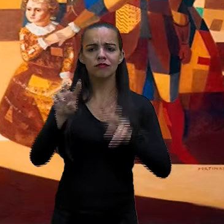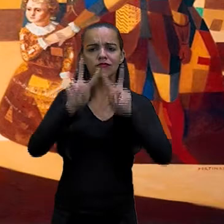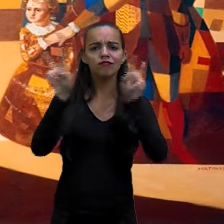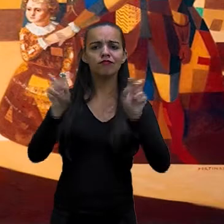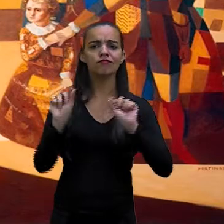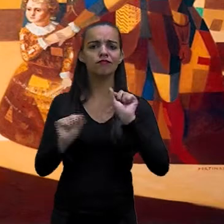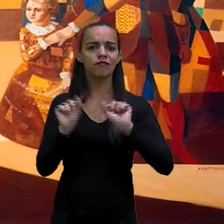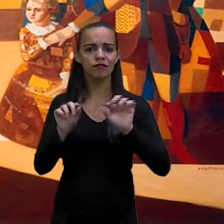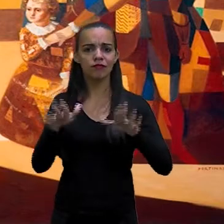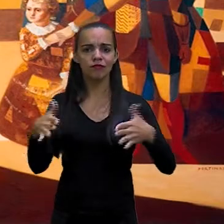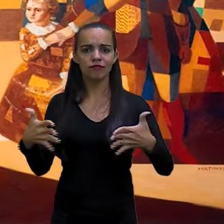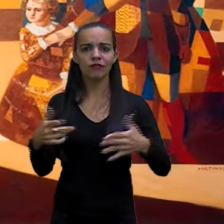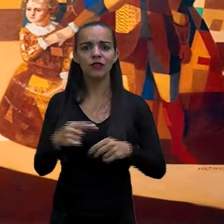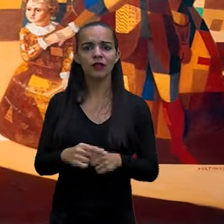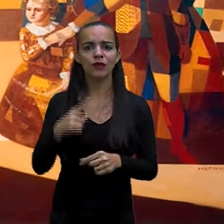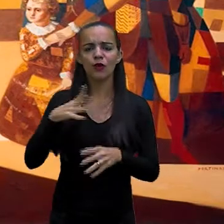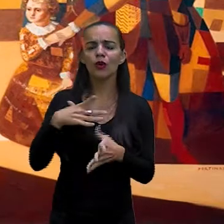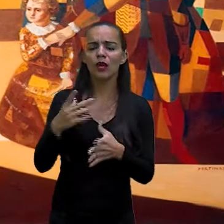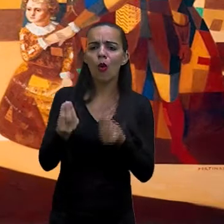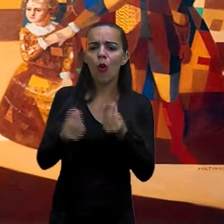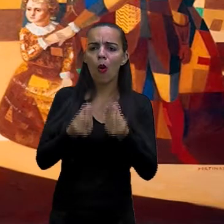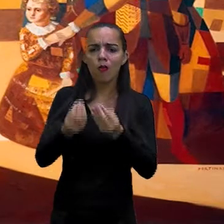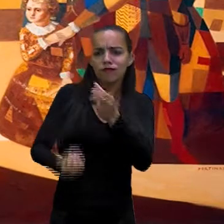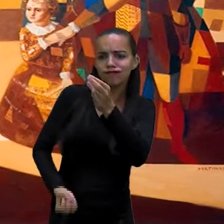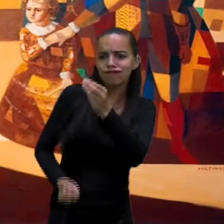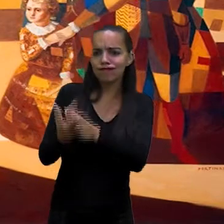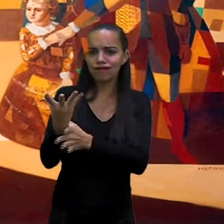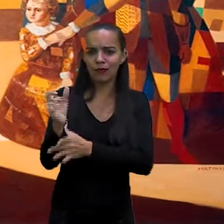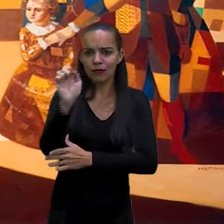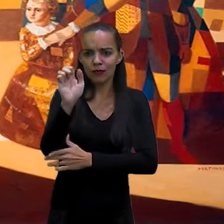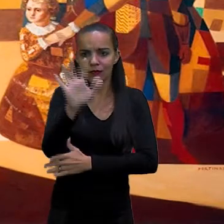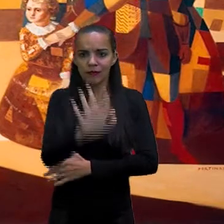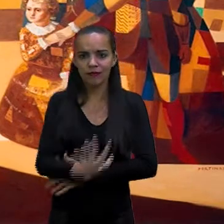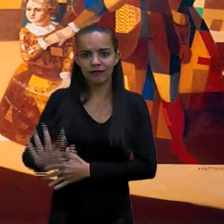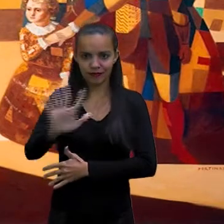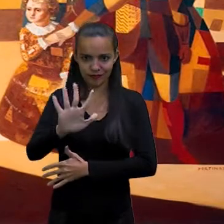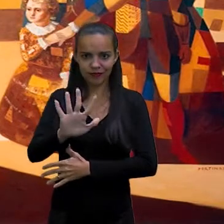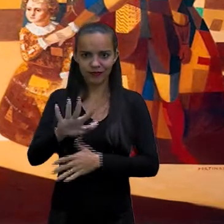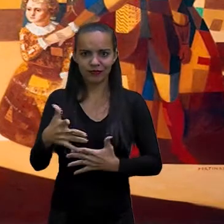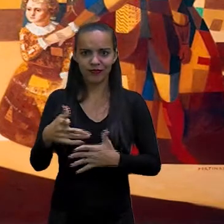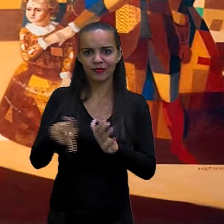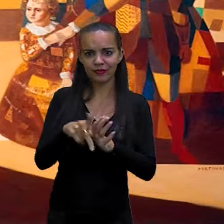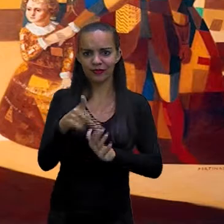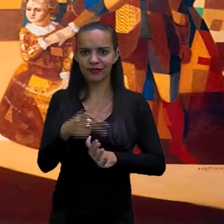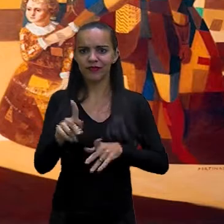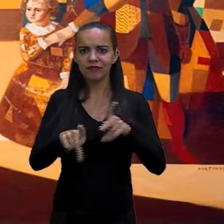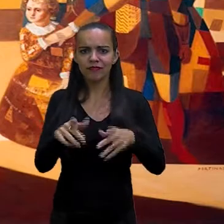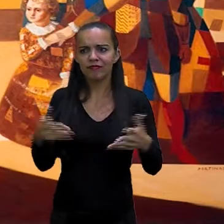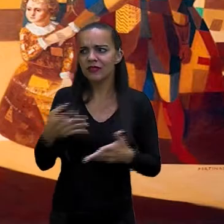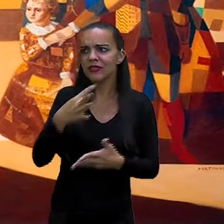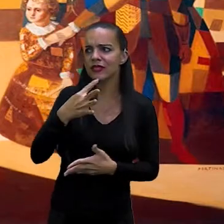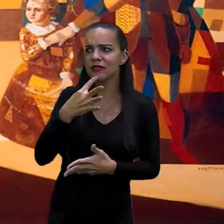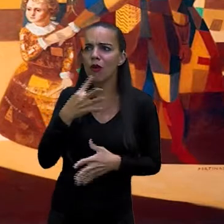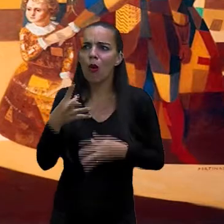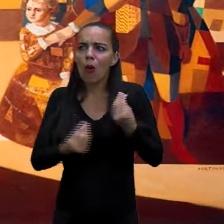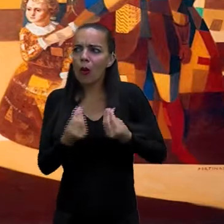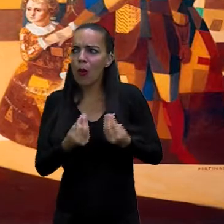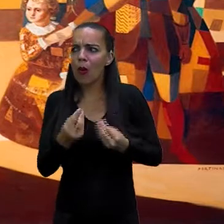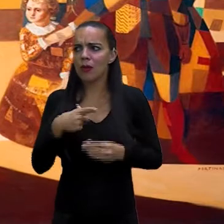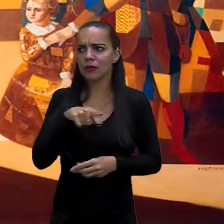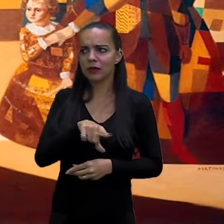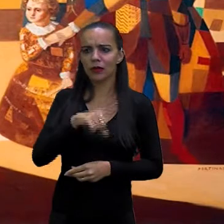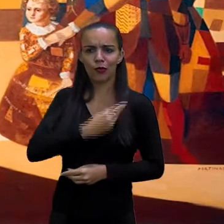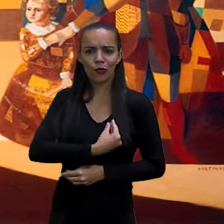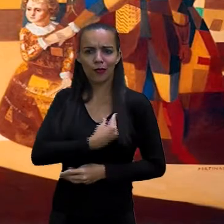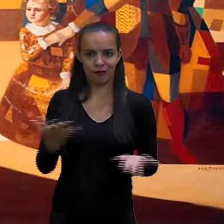falar sobre a construção do Estado brasileiro, a unidade do Estado brasileiro, essa identidade que